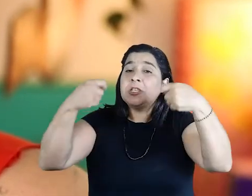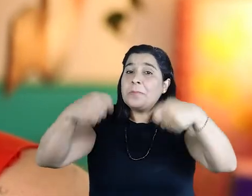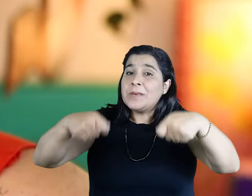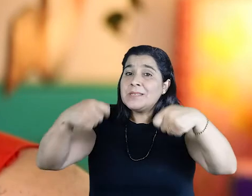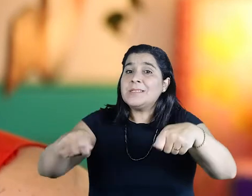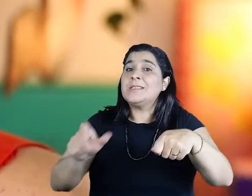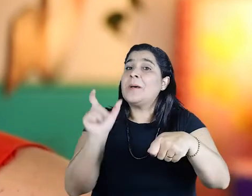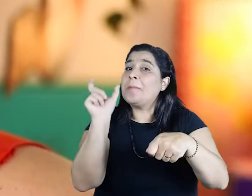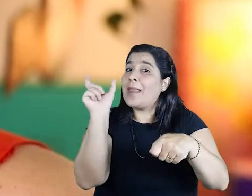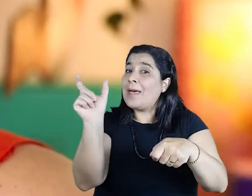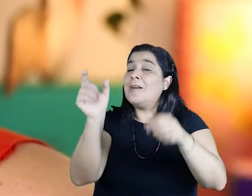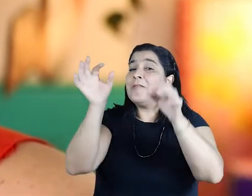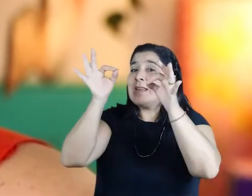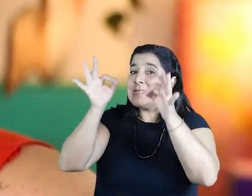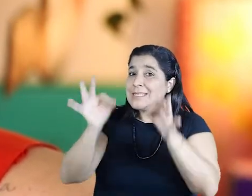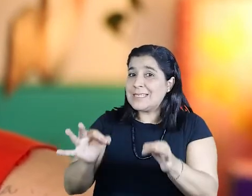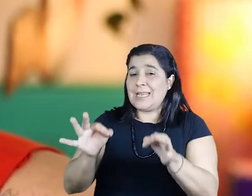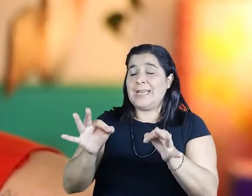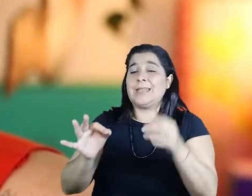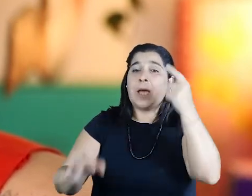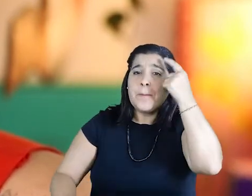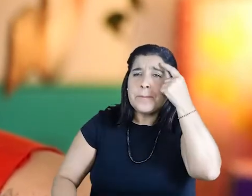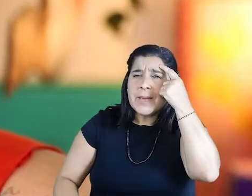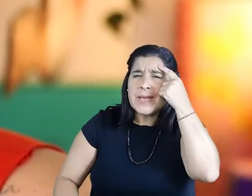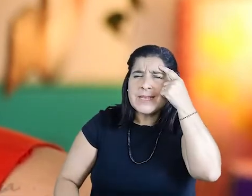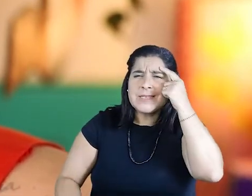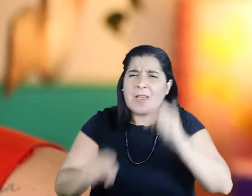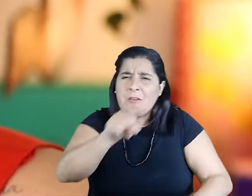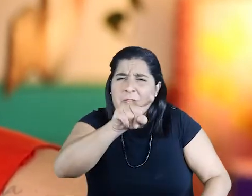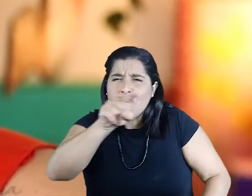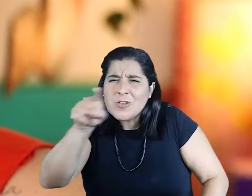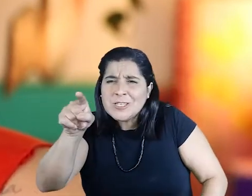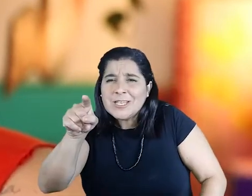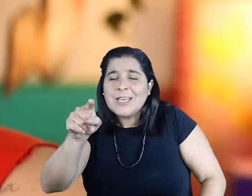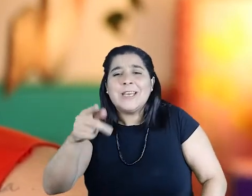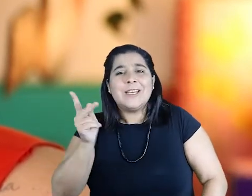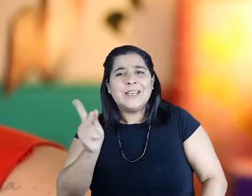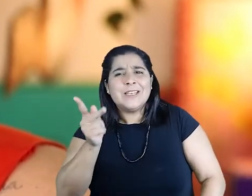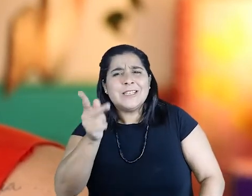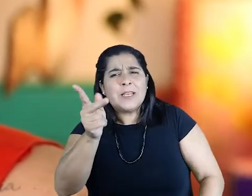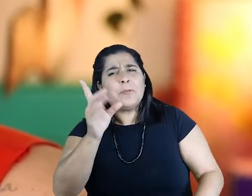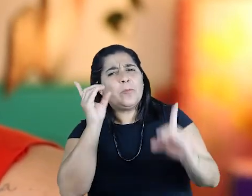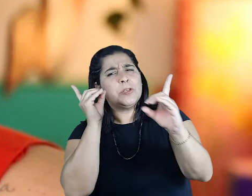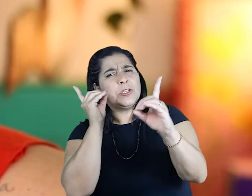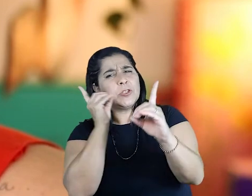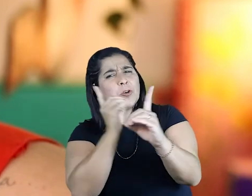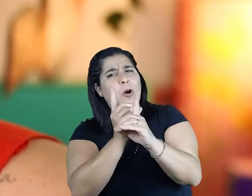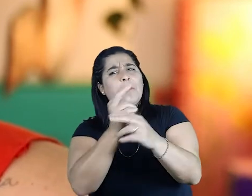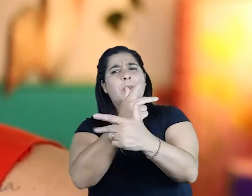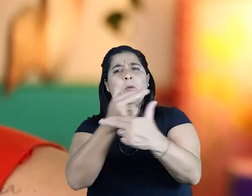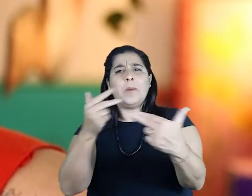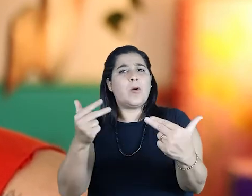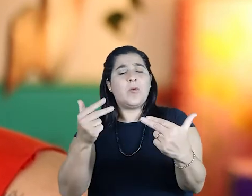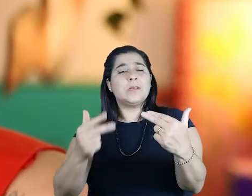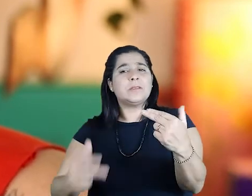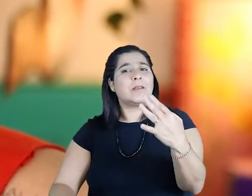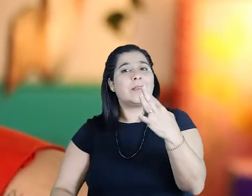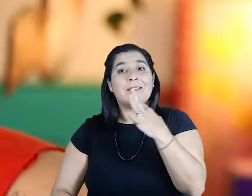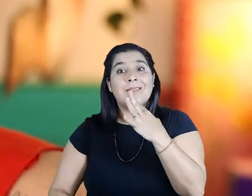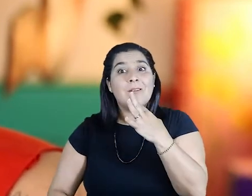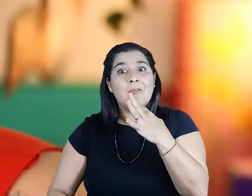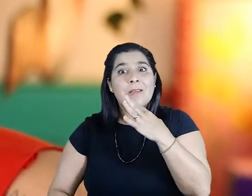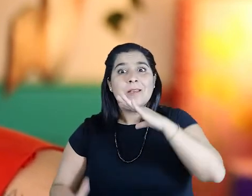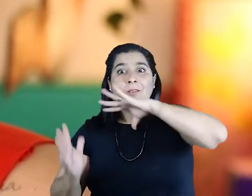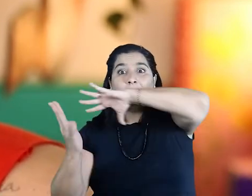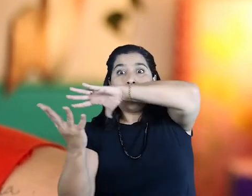conhecimento. Troque isso. Pense comigo, todas as vezes que a gente está diante do que a gente ainda não sabe, o mundo está